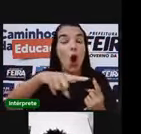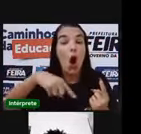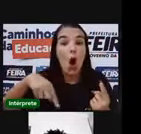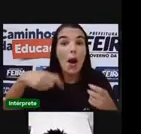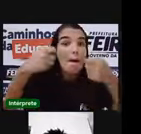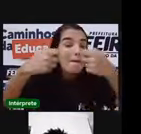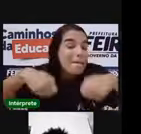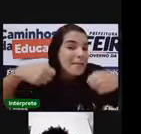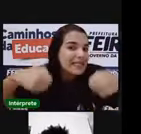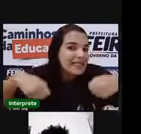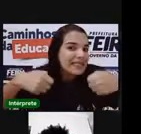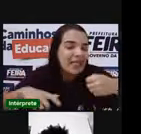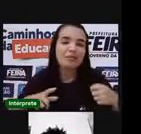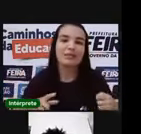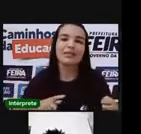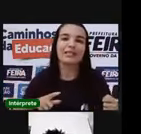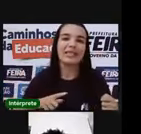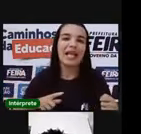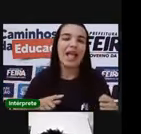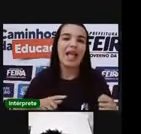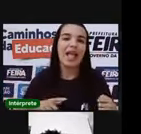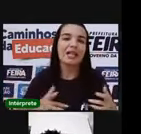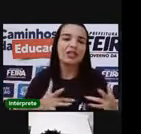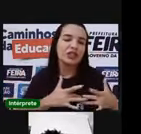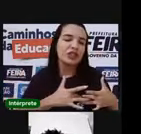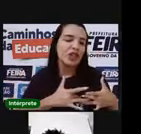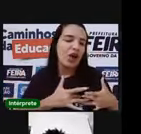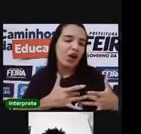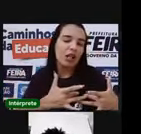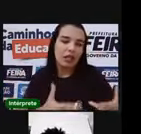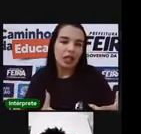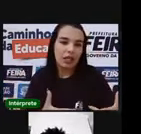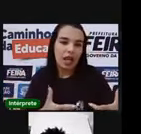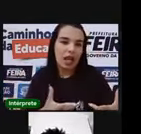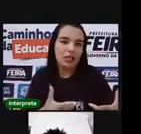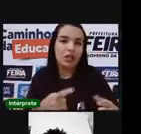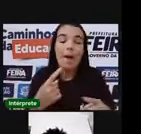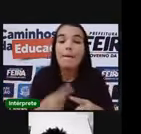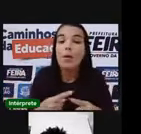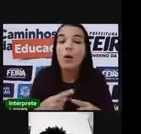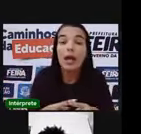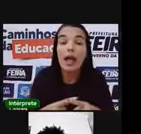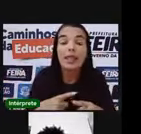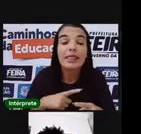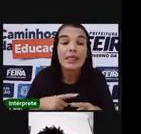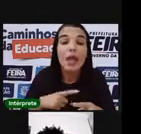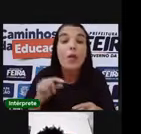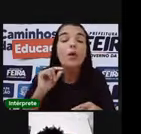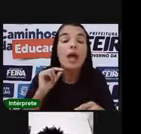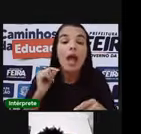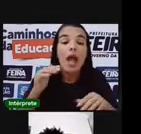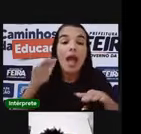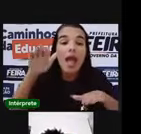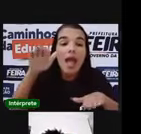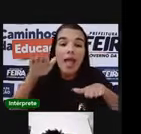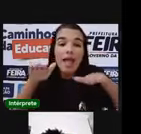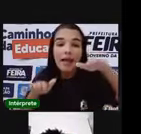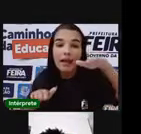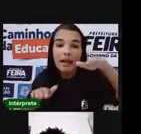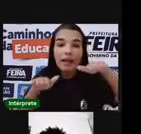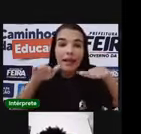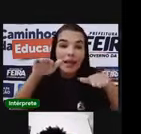é? Para vivermos sobre uma ordem de igualdade, de equilíbrio, tá?